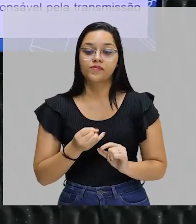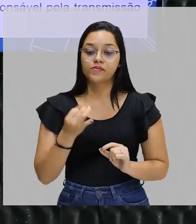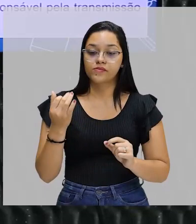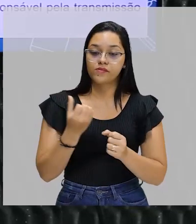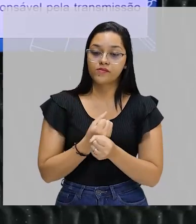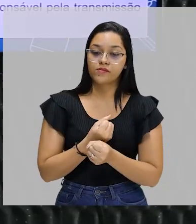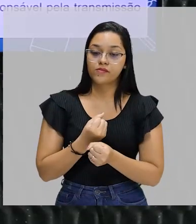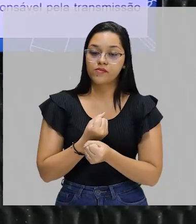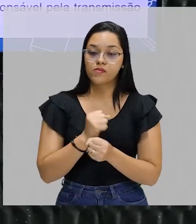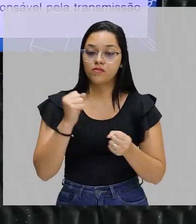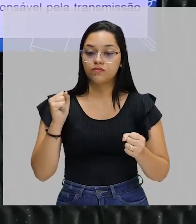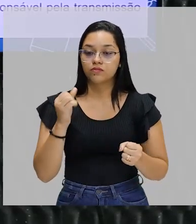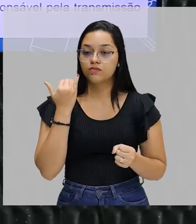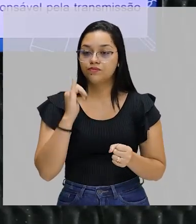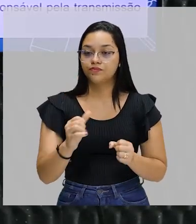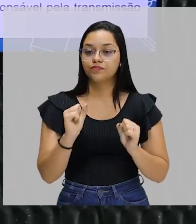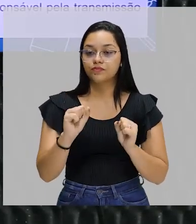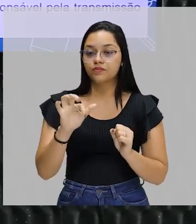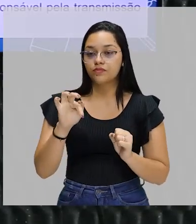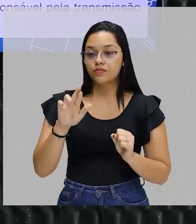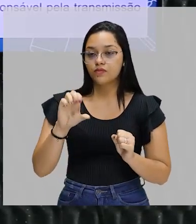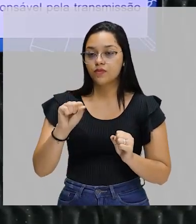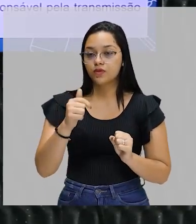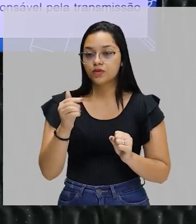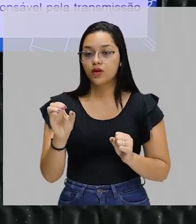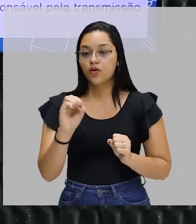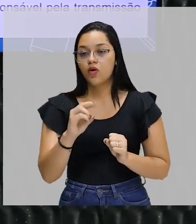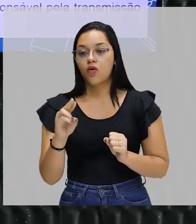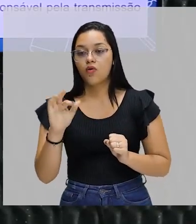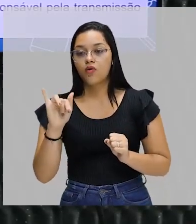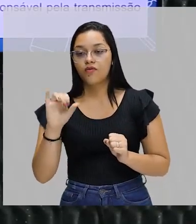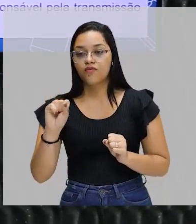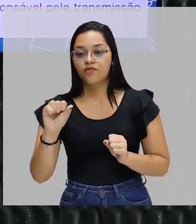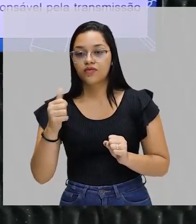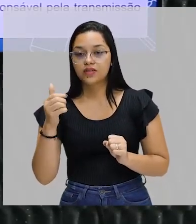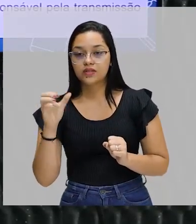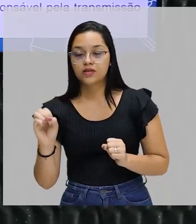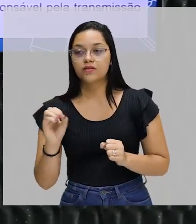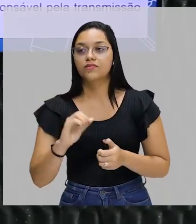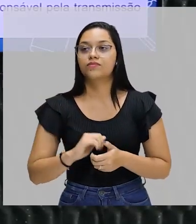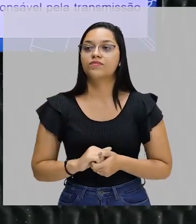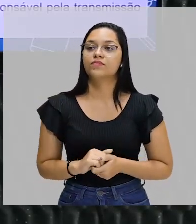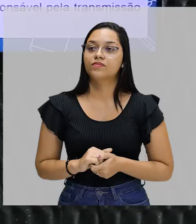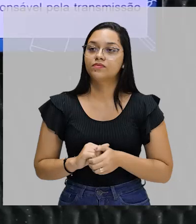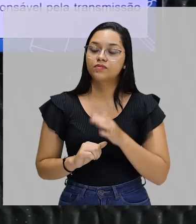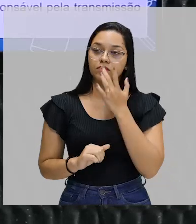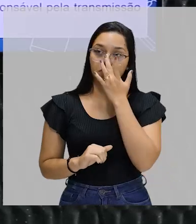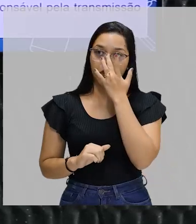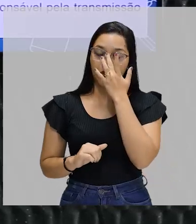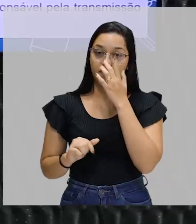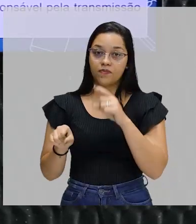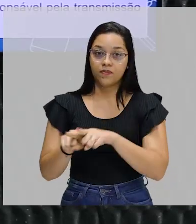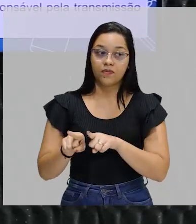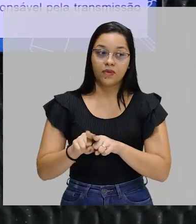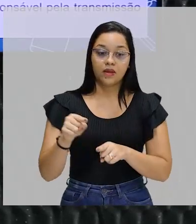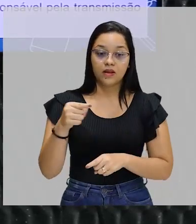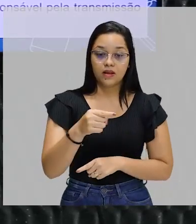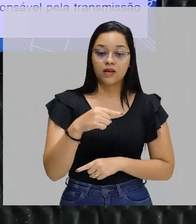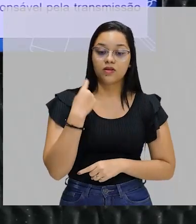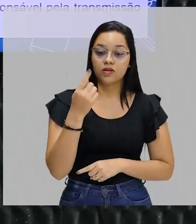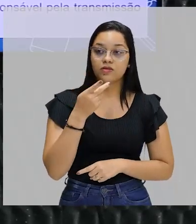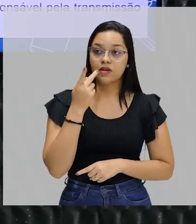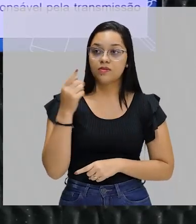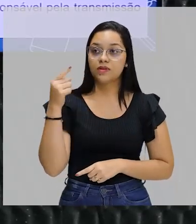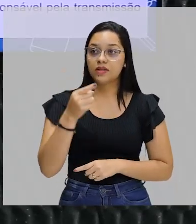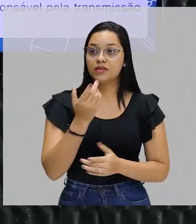de energia, seja por fusão ou por fissão nuclear, ok? E lá, a situação que nós falamos